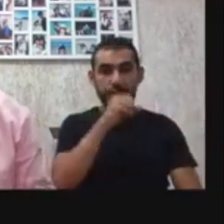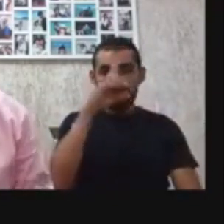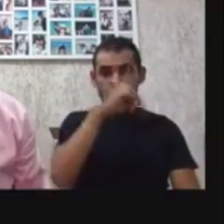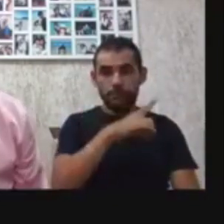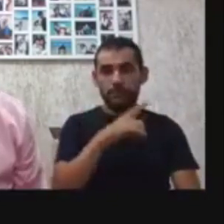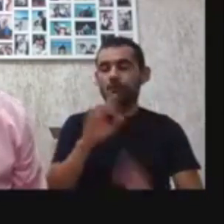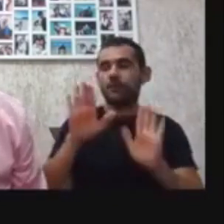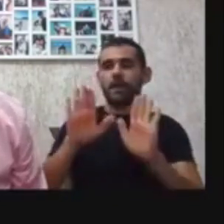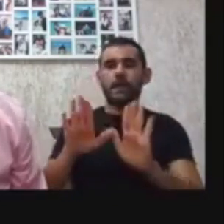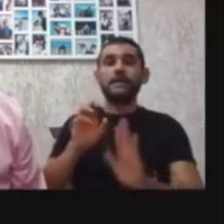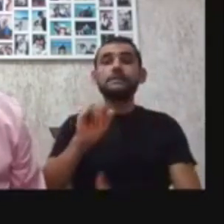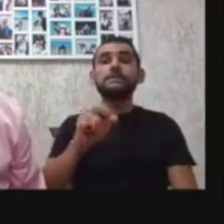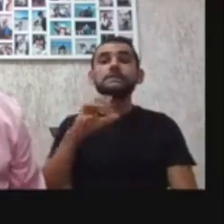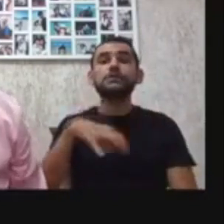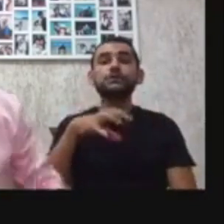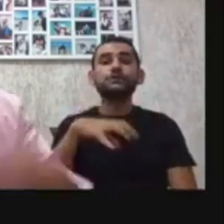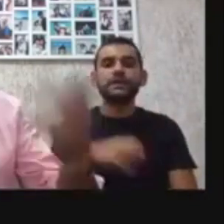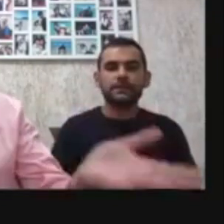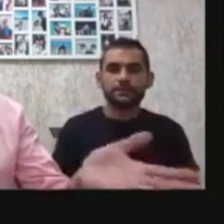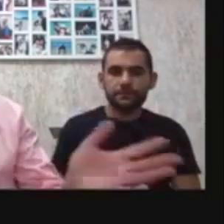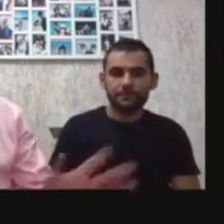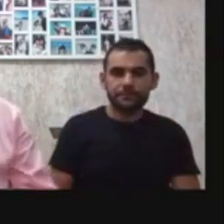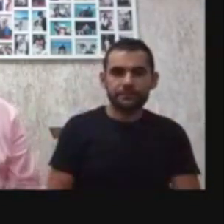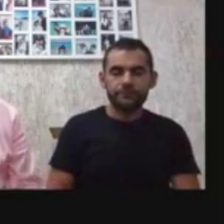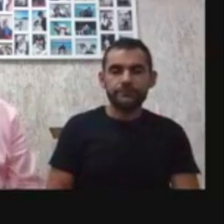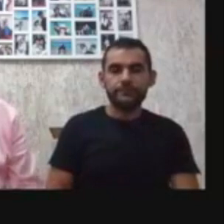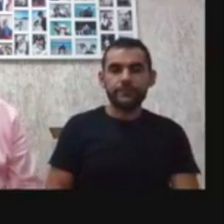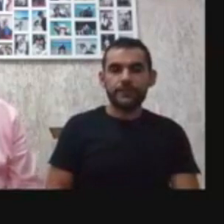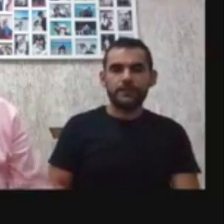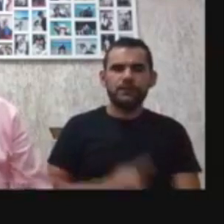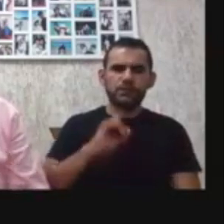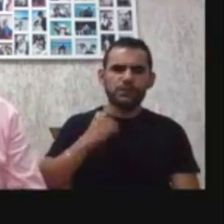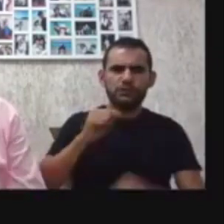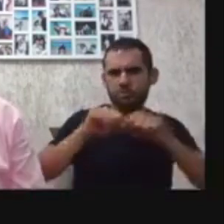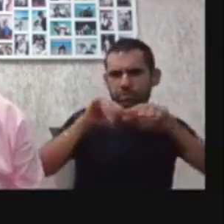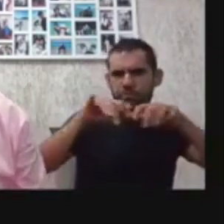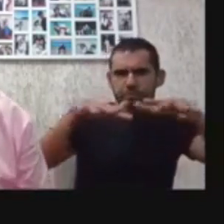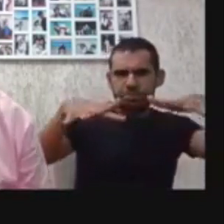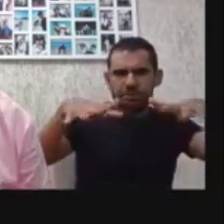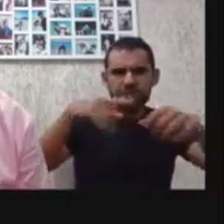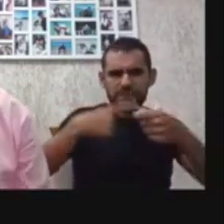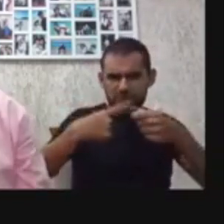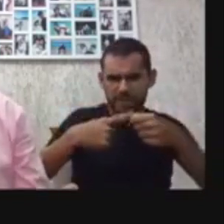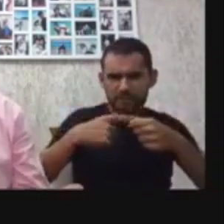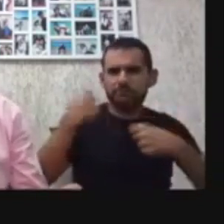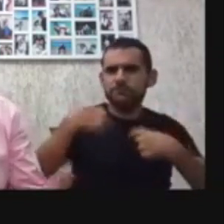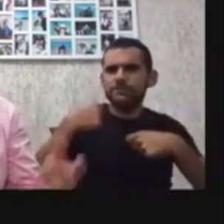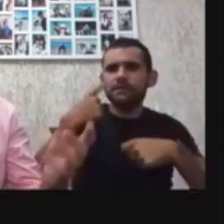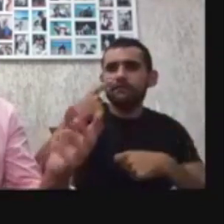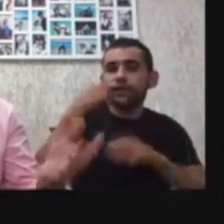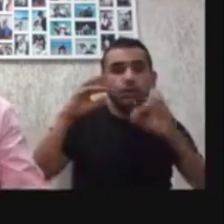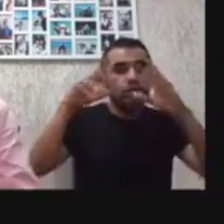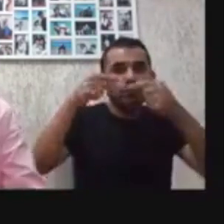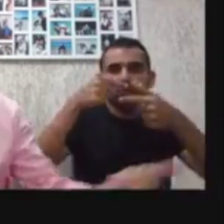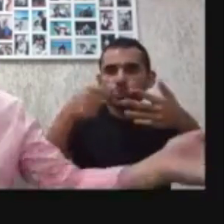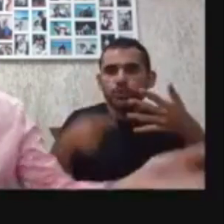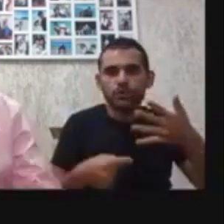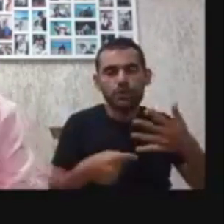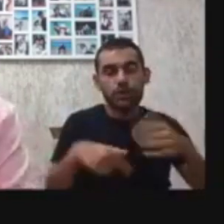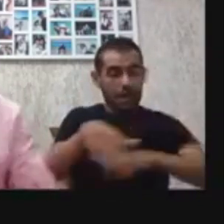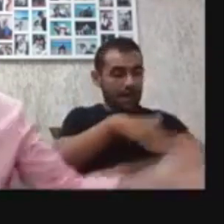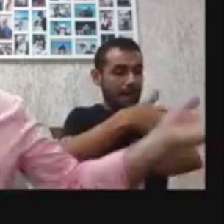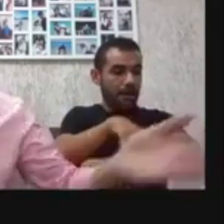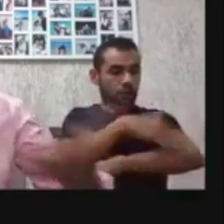domingo, fica lá. E se chover? Aí espalha lixo pela cidade. Tem que ser revisto tudo isso. O próprio, a nossa rua